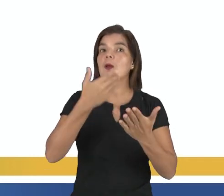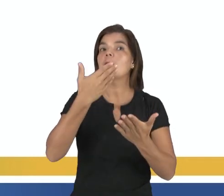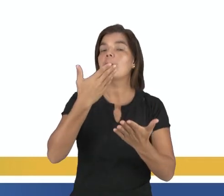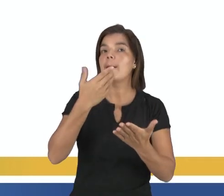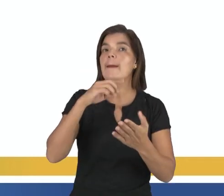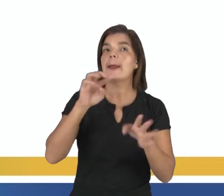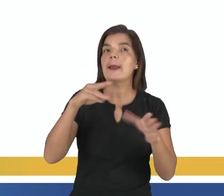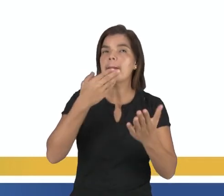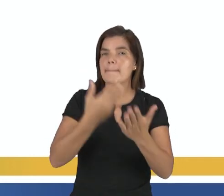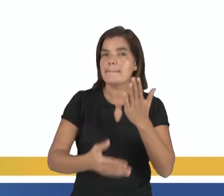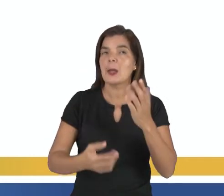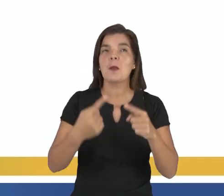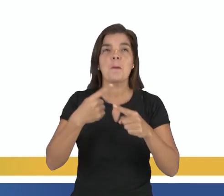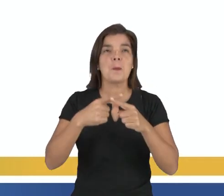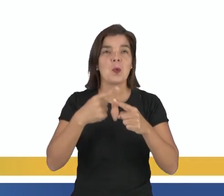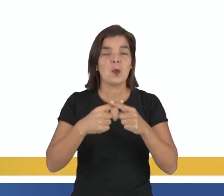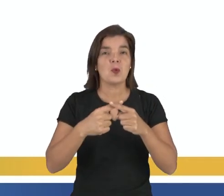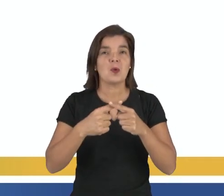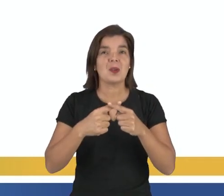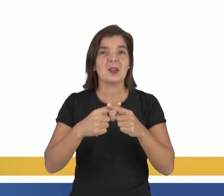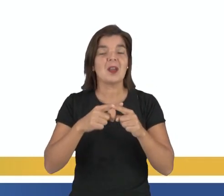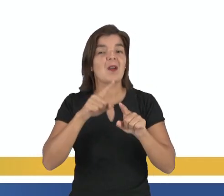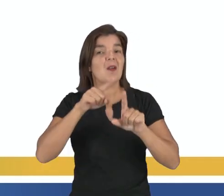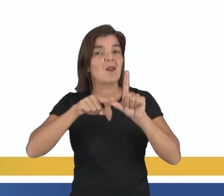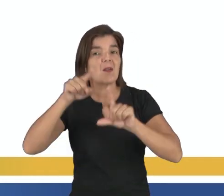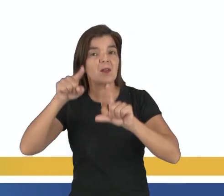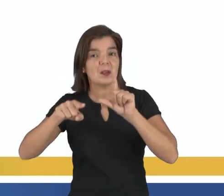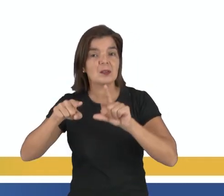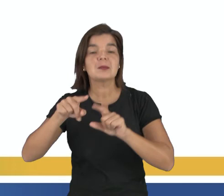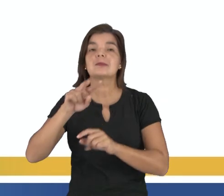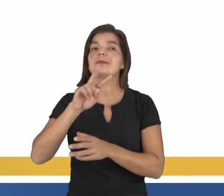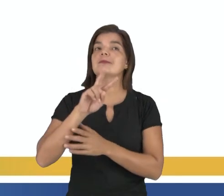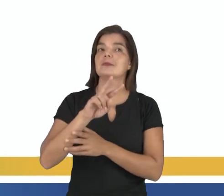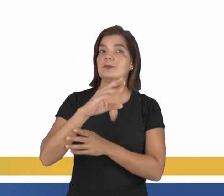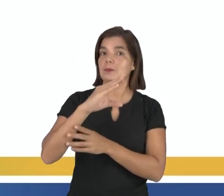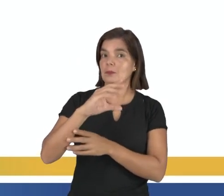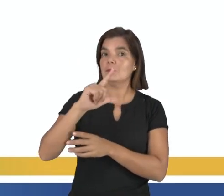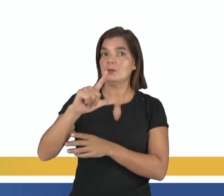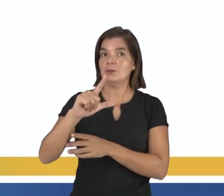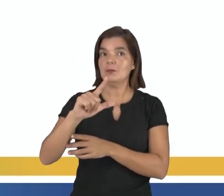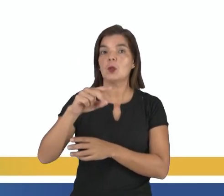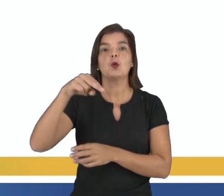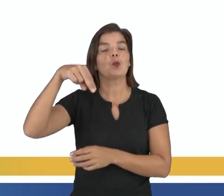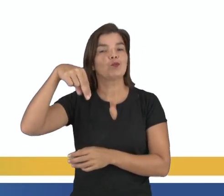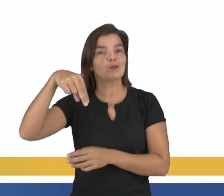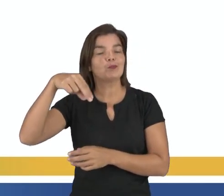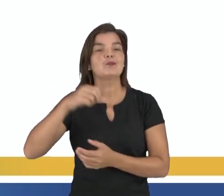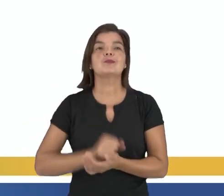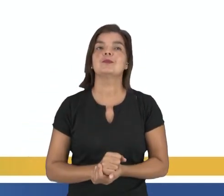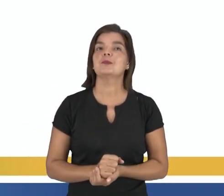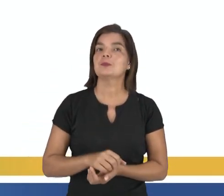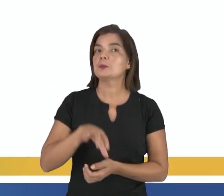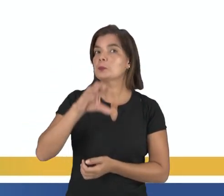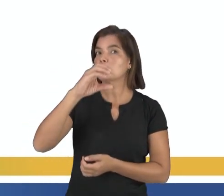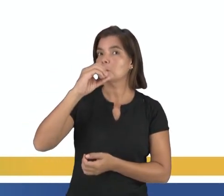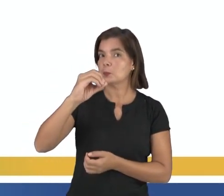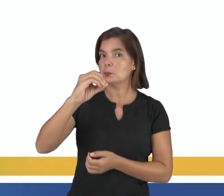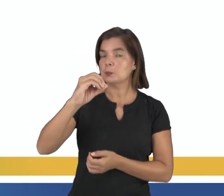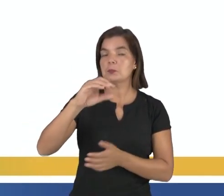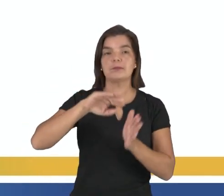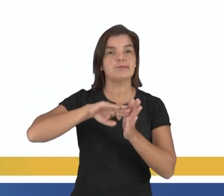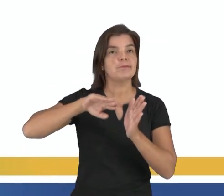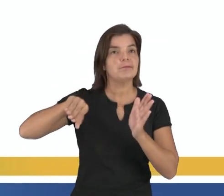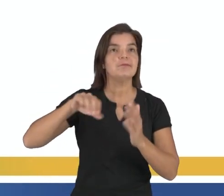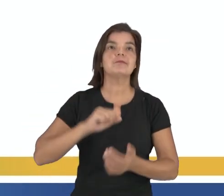está totalmente errado, porque quem sofreu variação de NOx foi o cloro e o nitrogênio. O oxigênio está